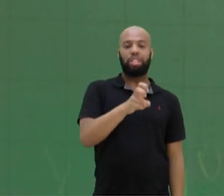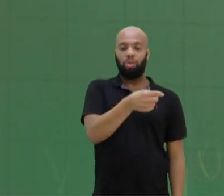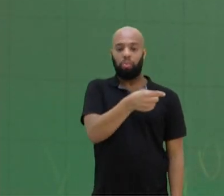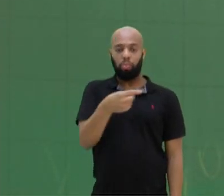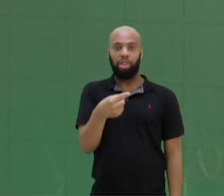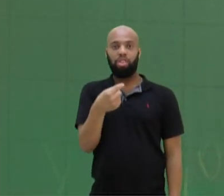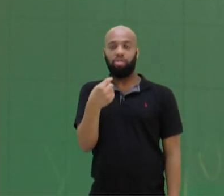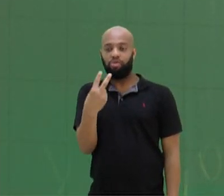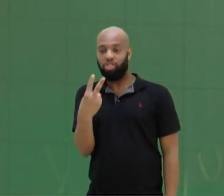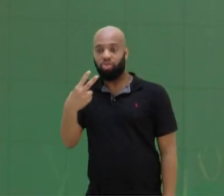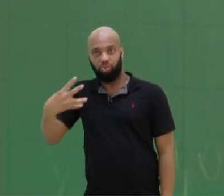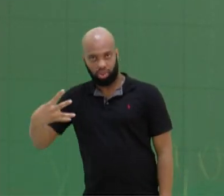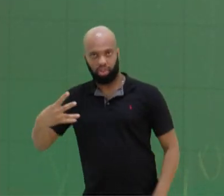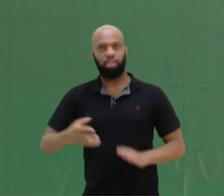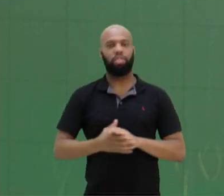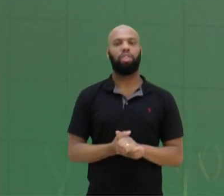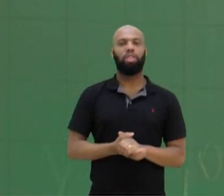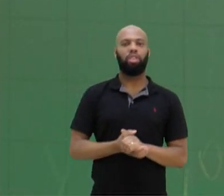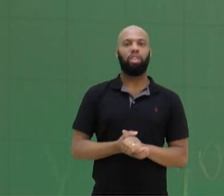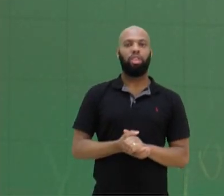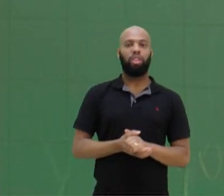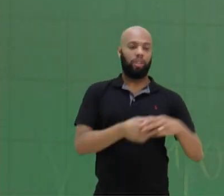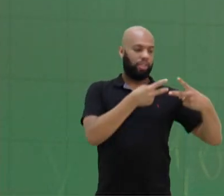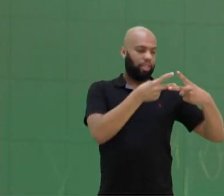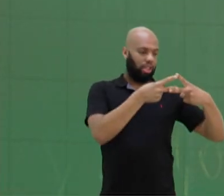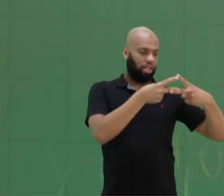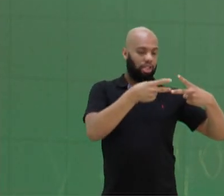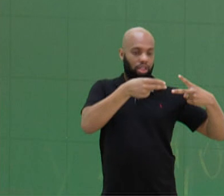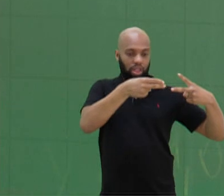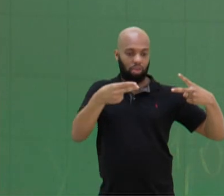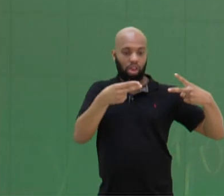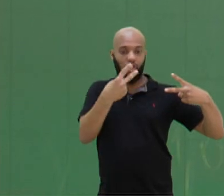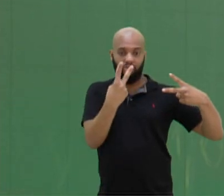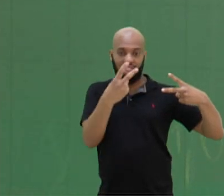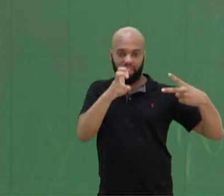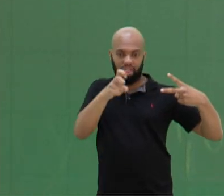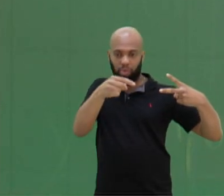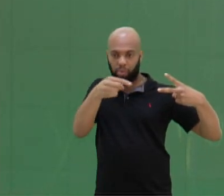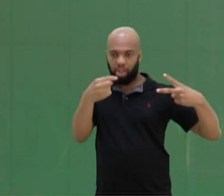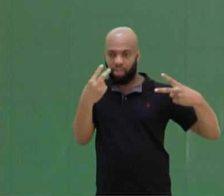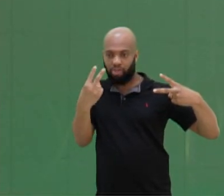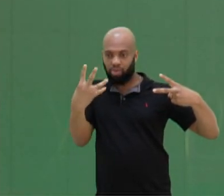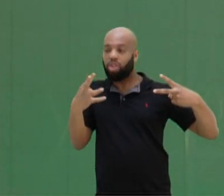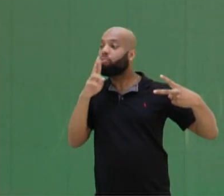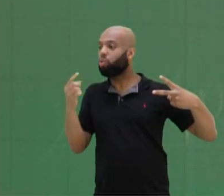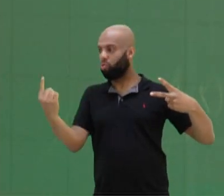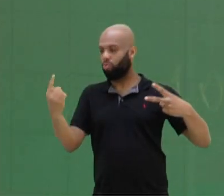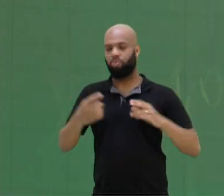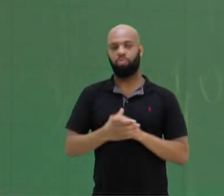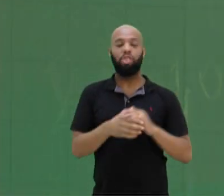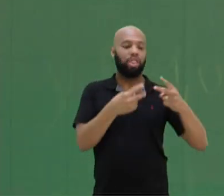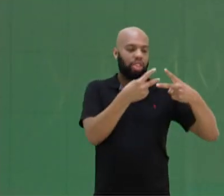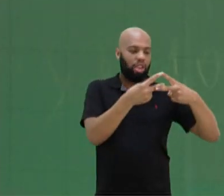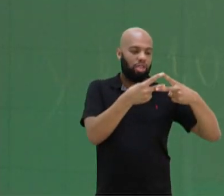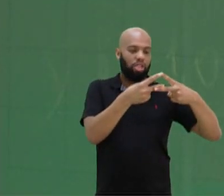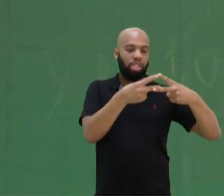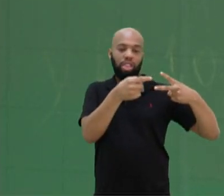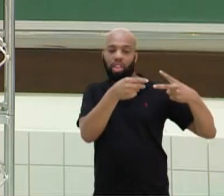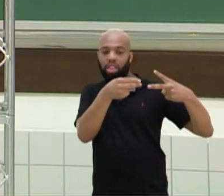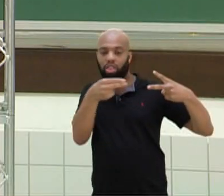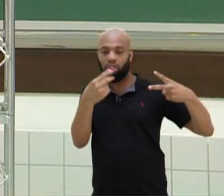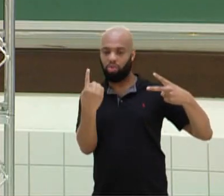quadrado, resolve o quadrado, e o 4ac resolve toda a multiplicação. Você vai encontrar